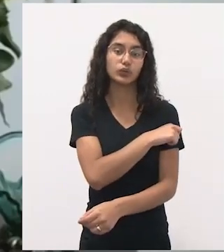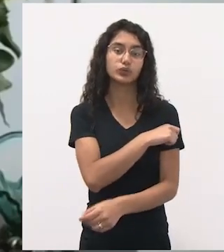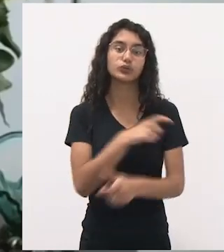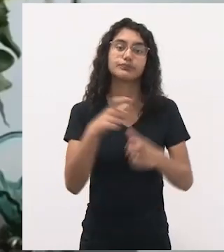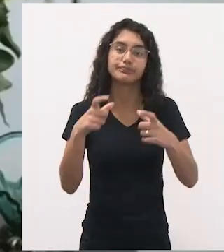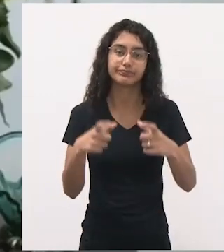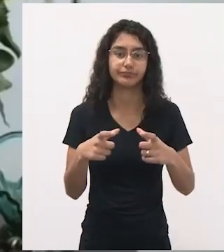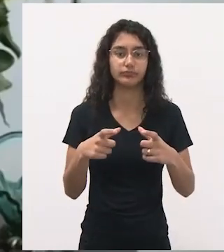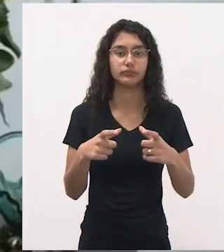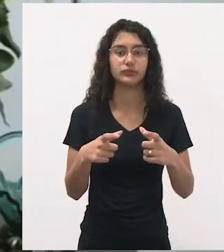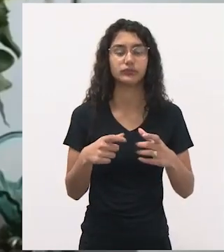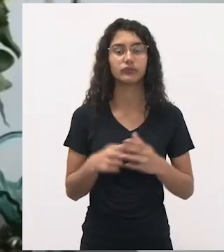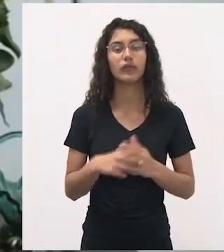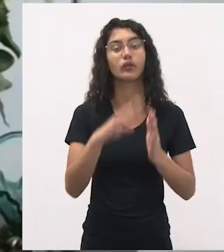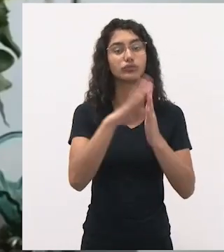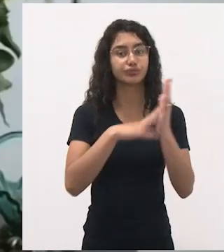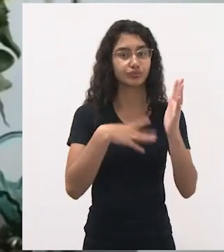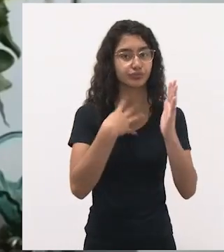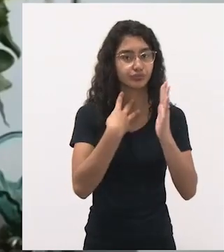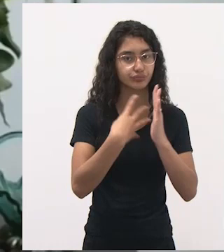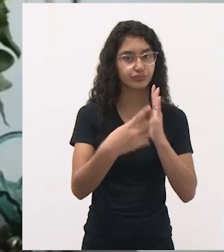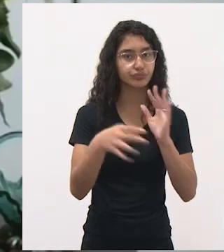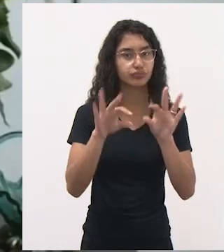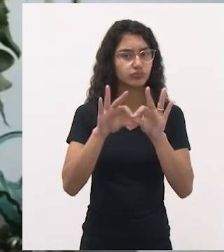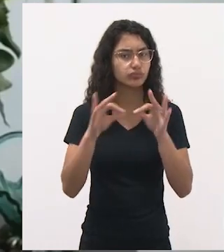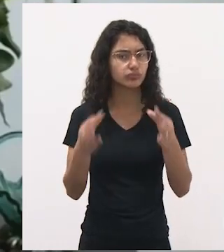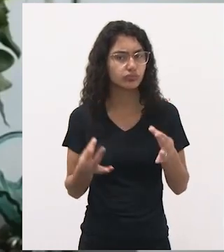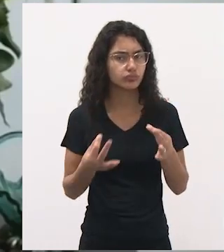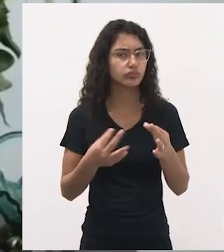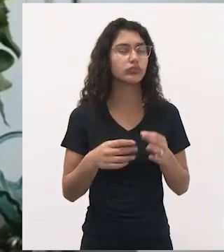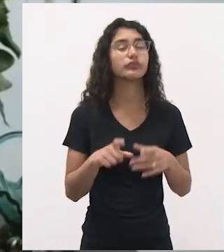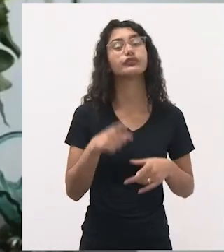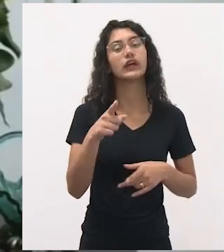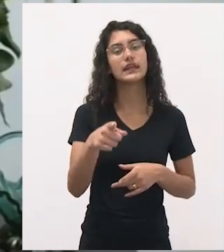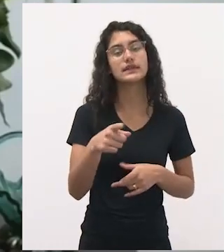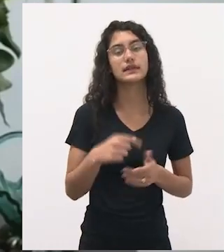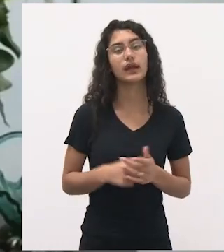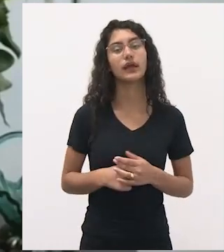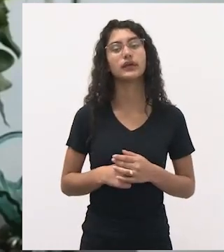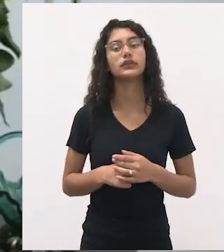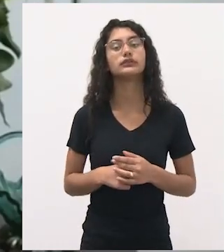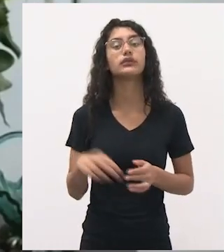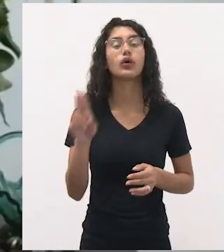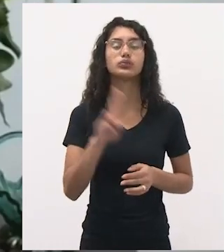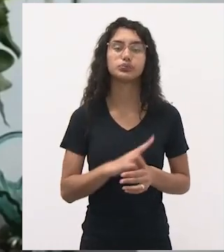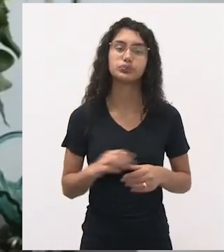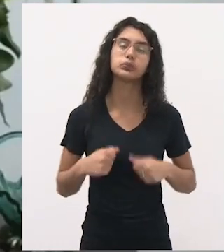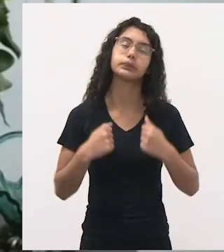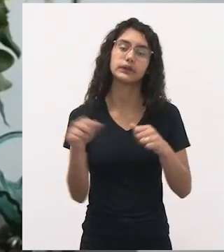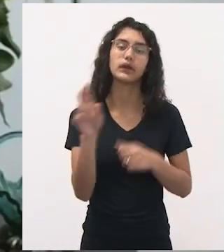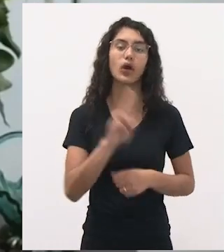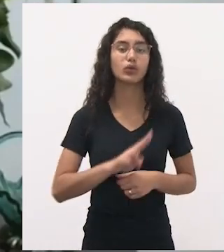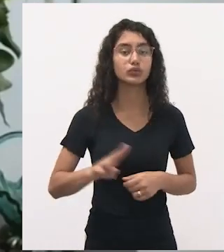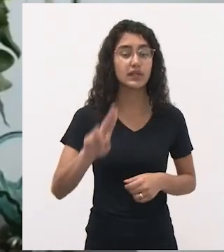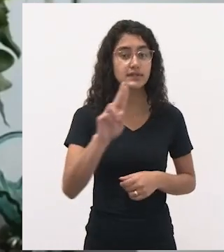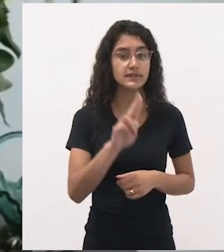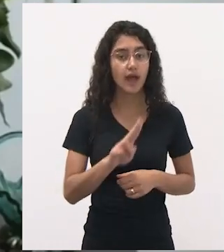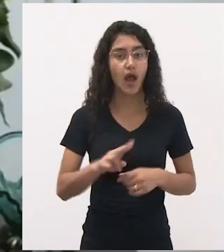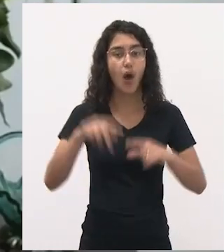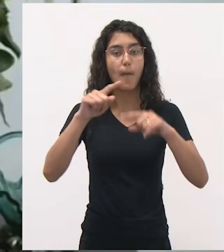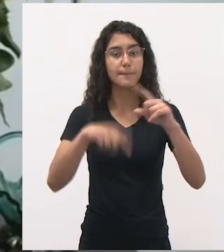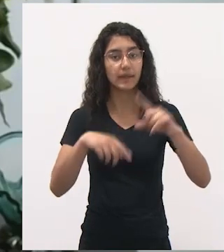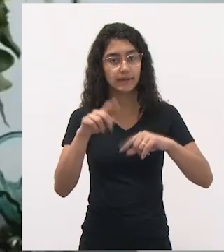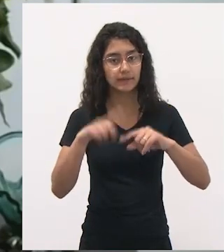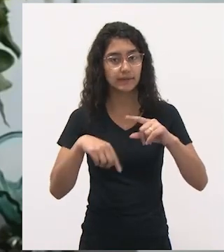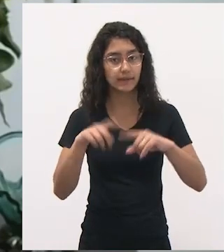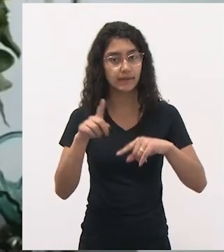um quadro síntese para isso, que vocês vão poder, estando à disposição, disponível todo o material,